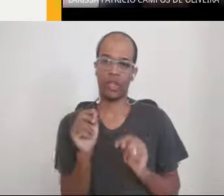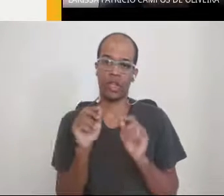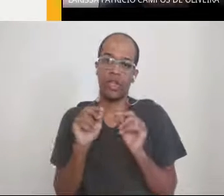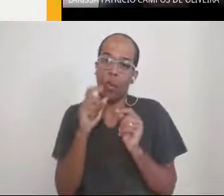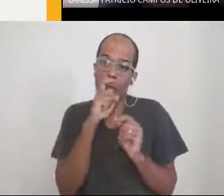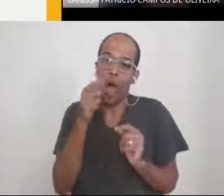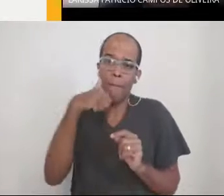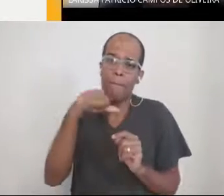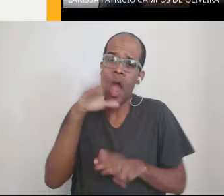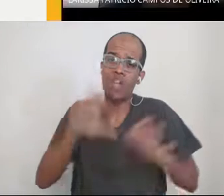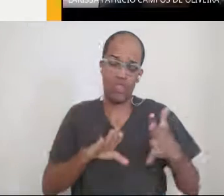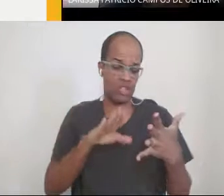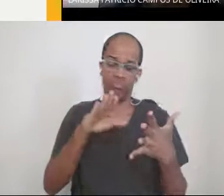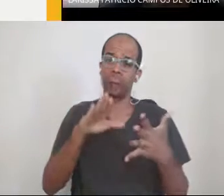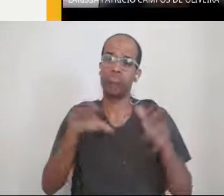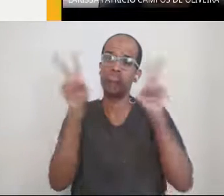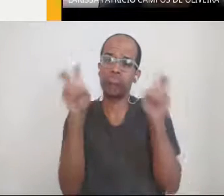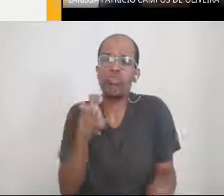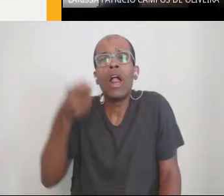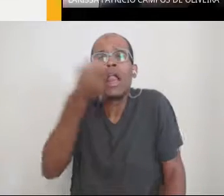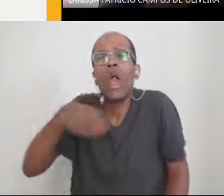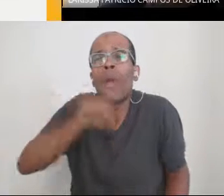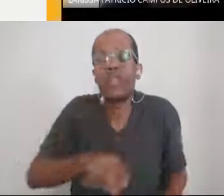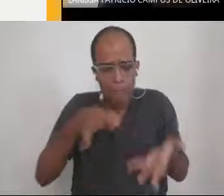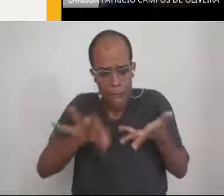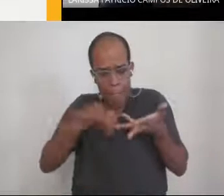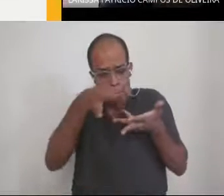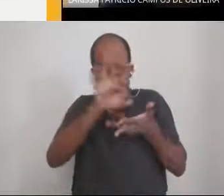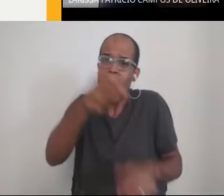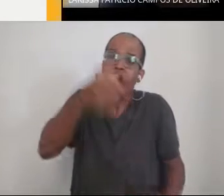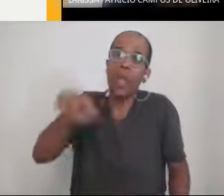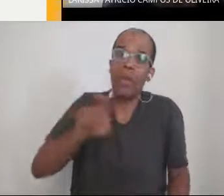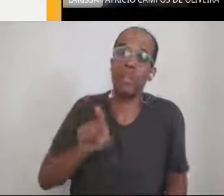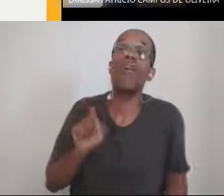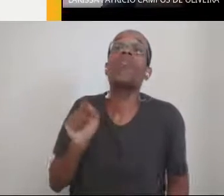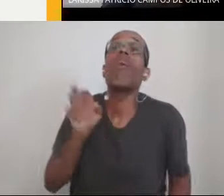precisa saber aquela matéria, né? Não precisa corrigir a atividade. Quem vai fazer isso é o professor